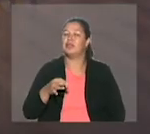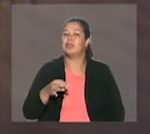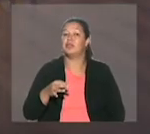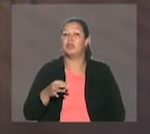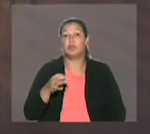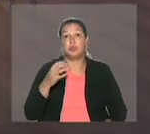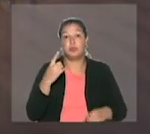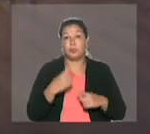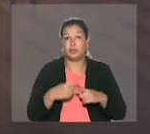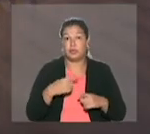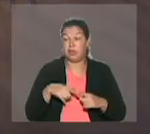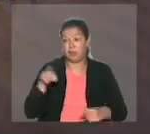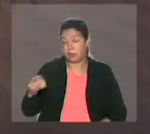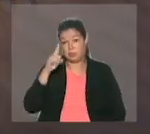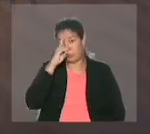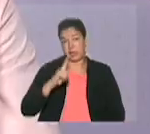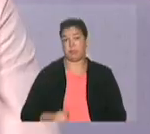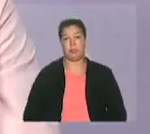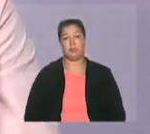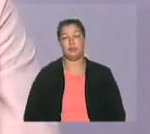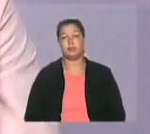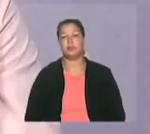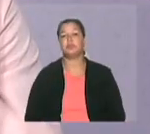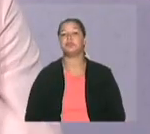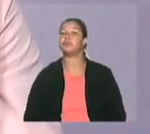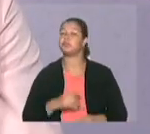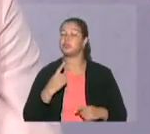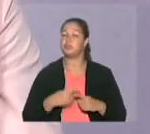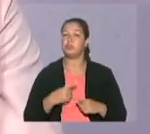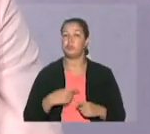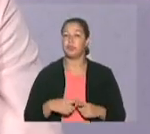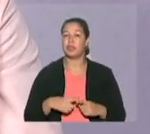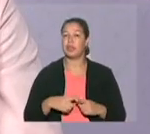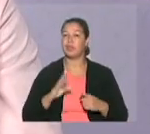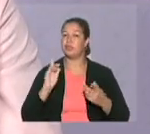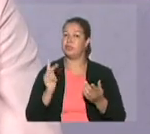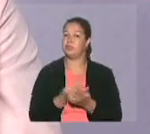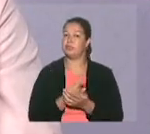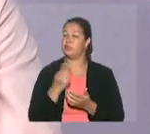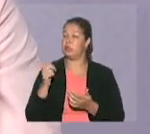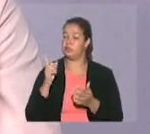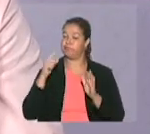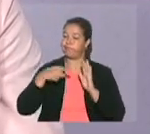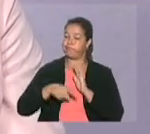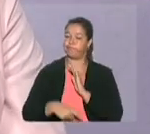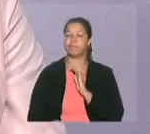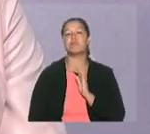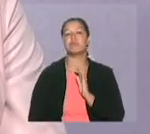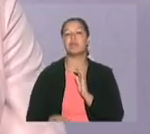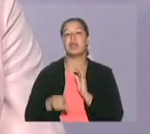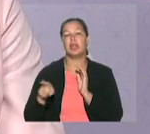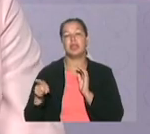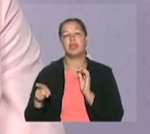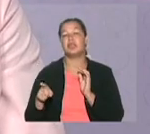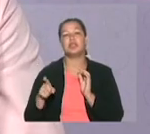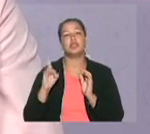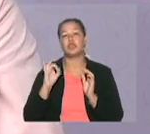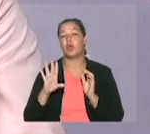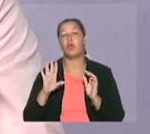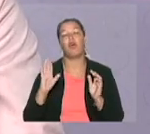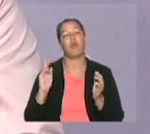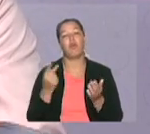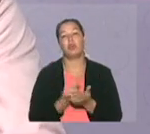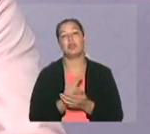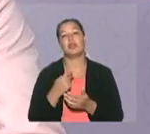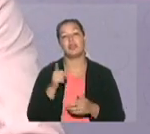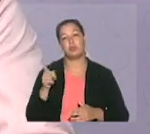esse X da questão, justamente não sabe. Porque o fato do aprofundamento,